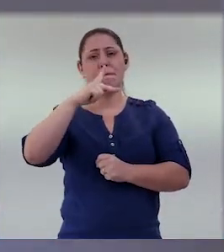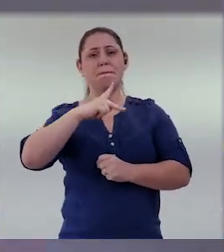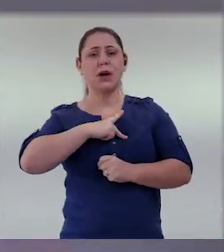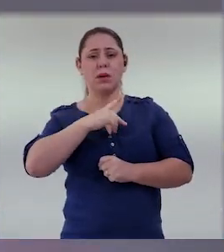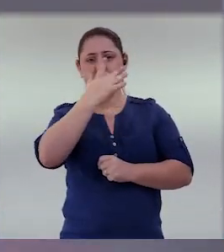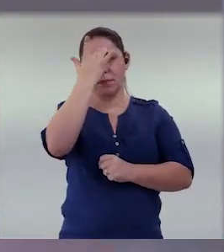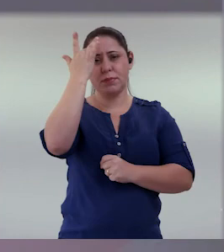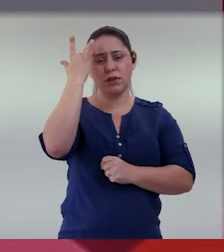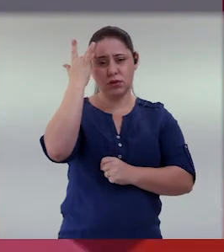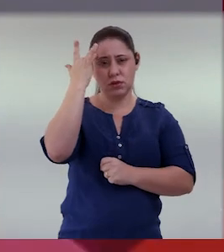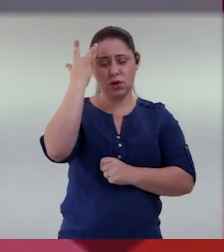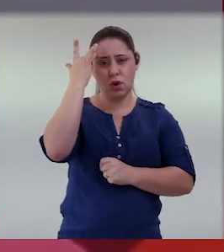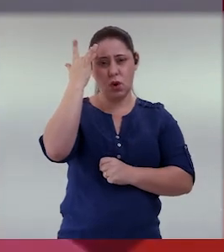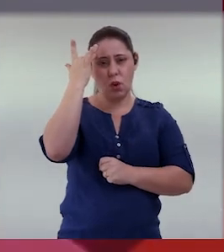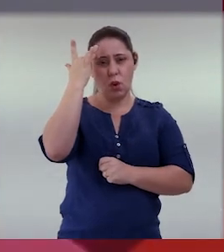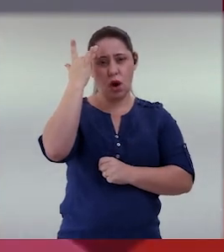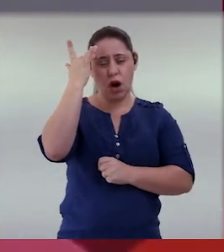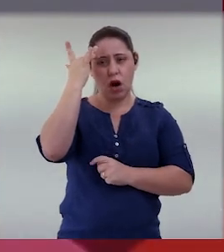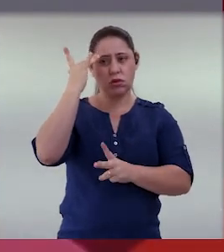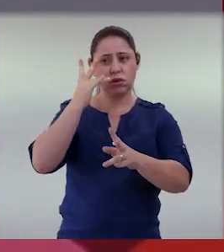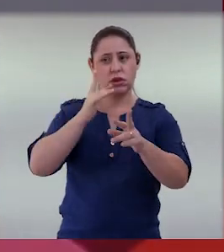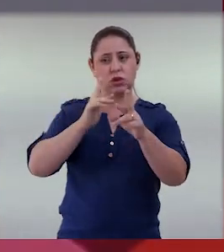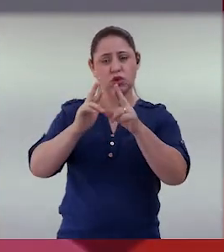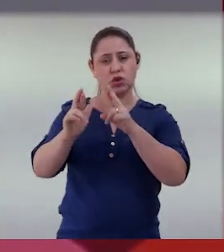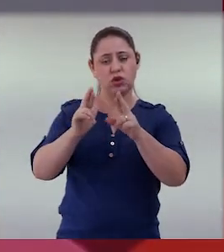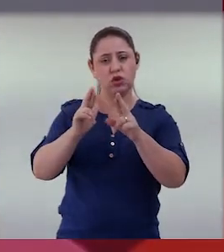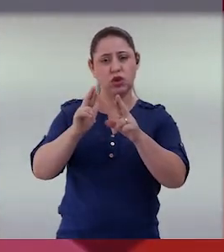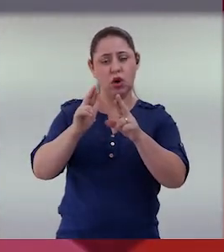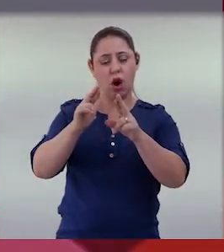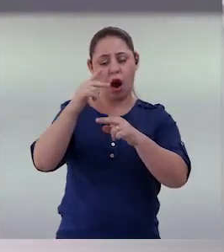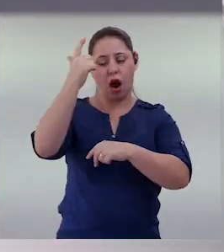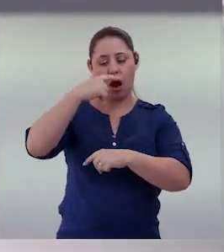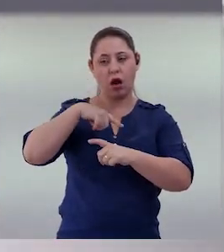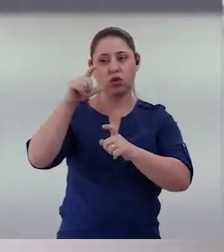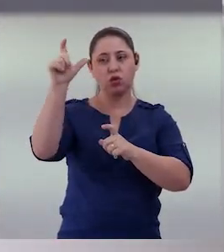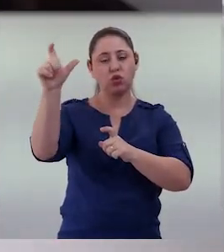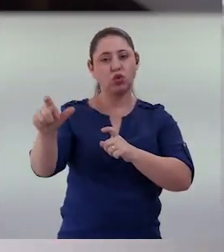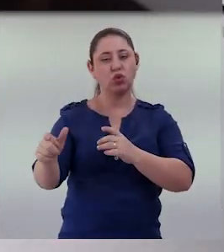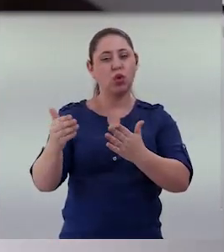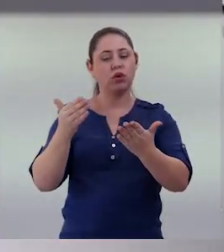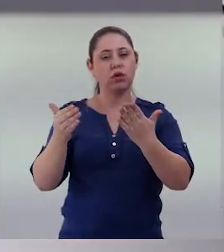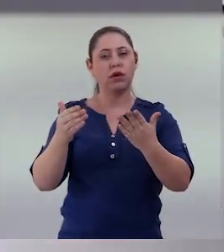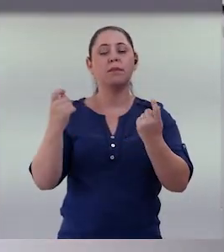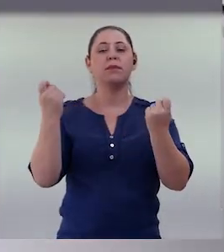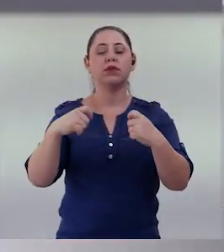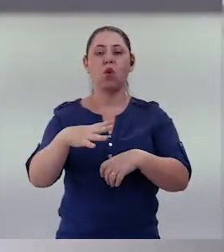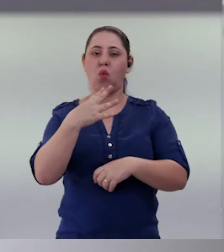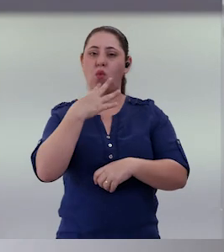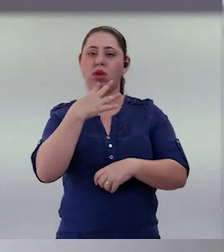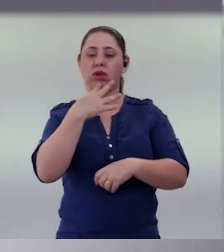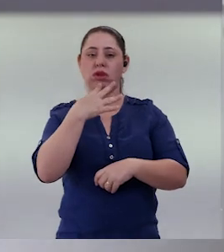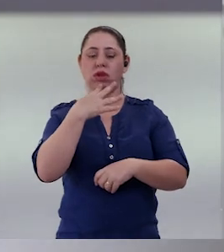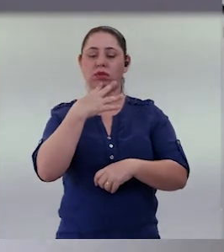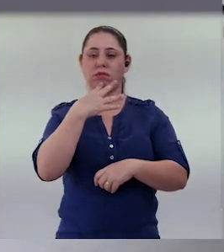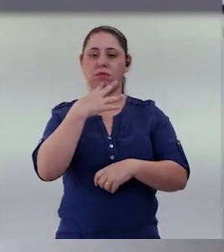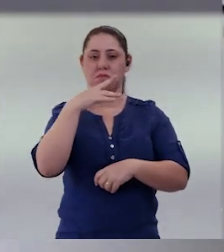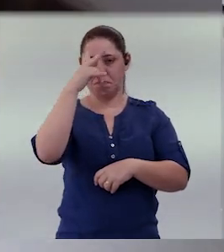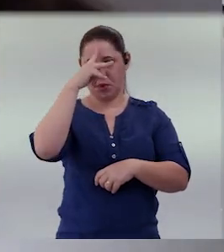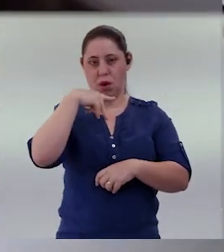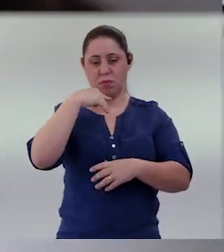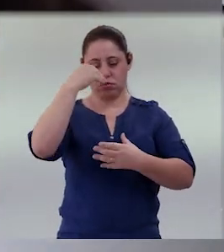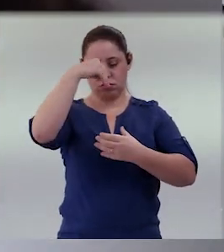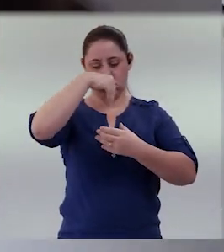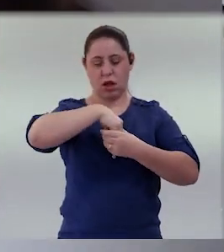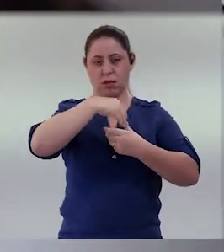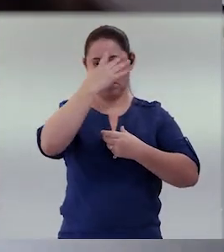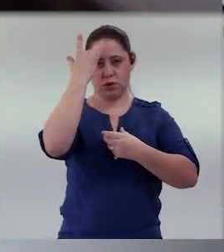Uma aceitação mesmo da pessoa em relação a ela e o autoconhecimento,